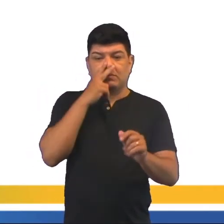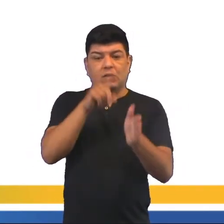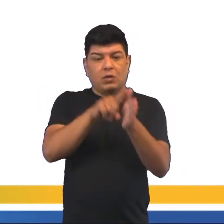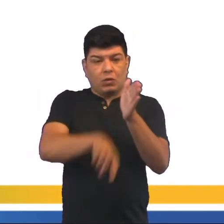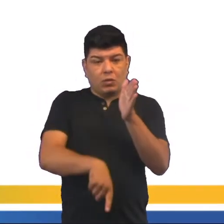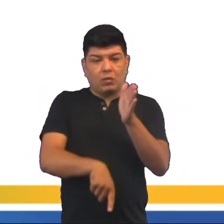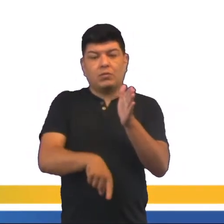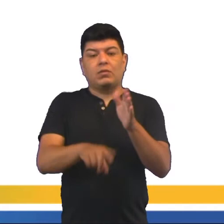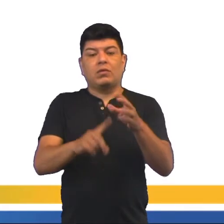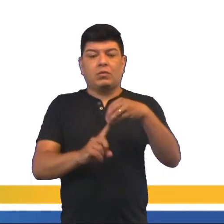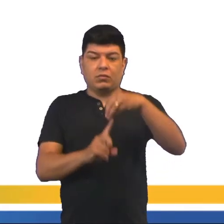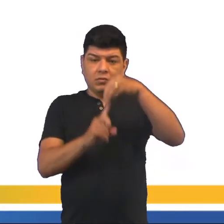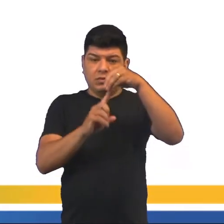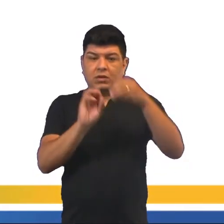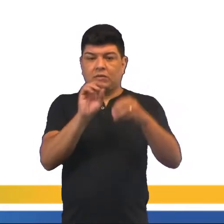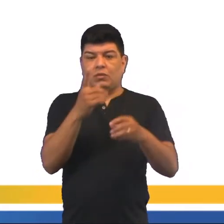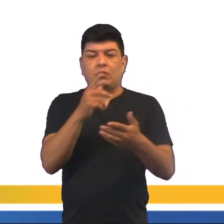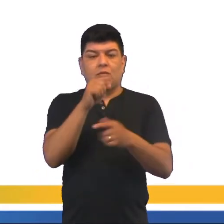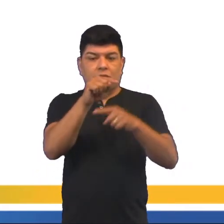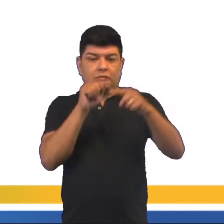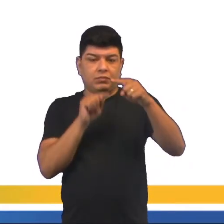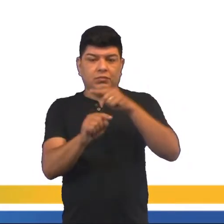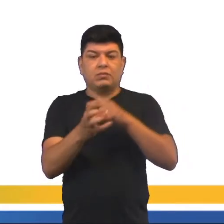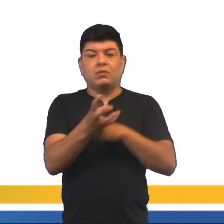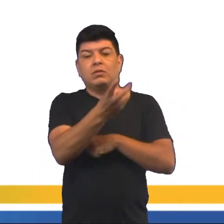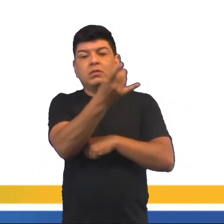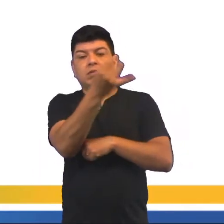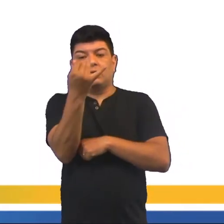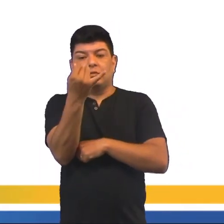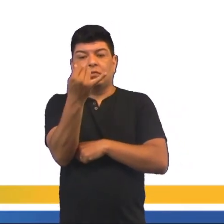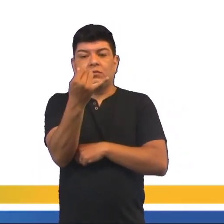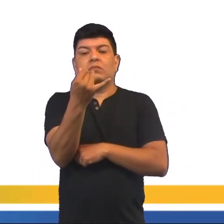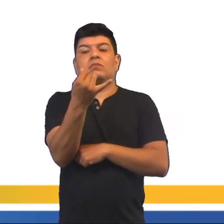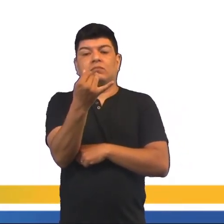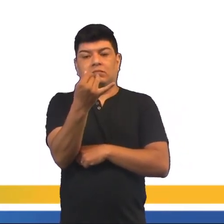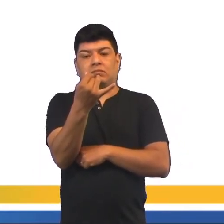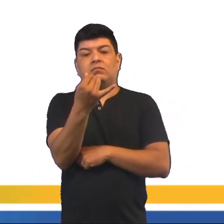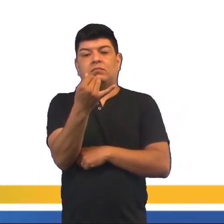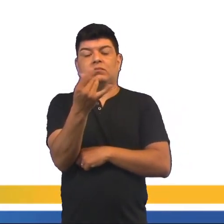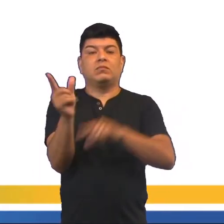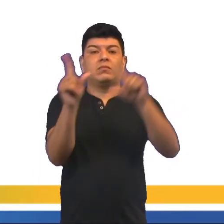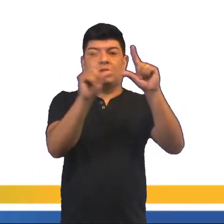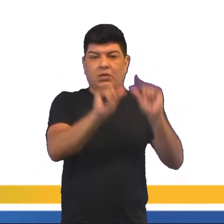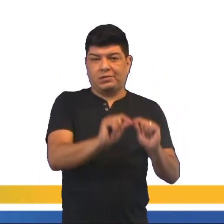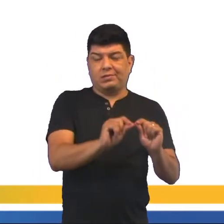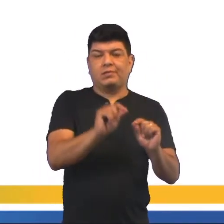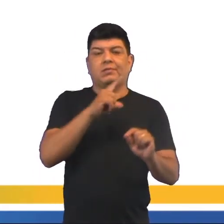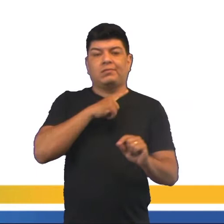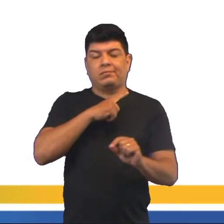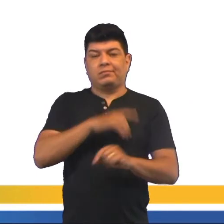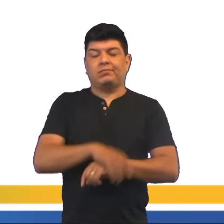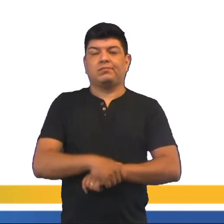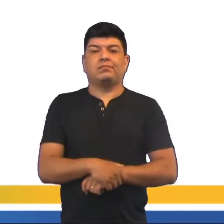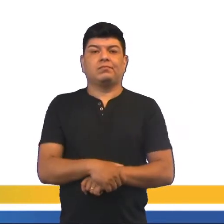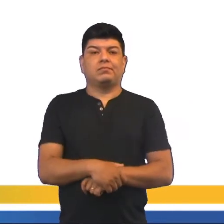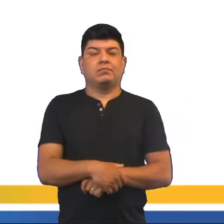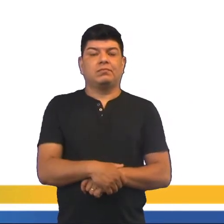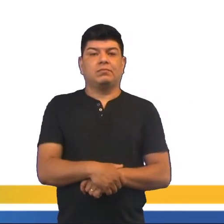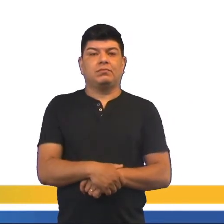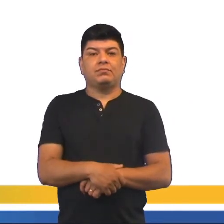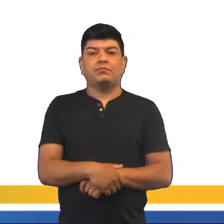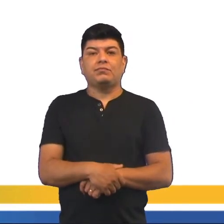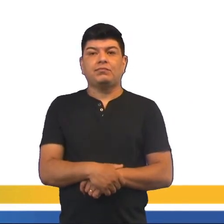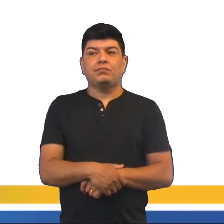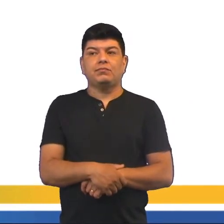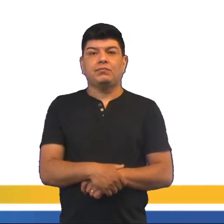nós subtraímos unidades ou as dividimos pela quantidade de vezes que ela será